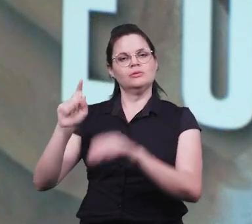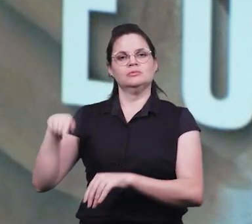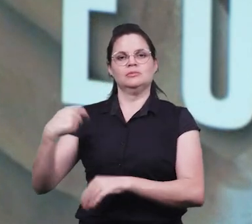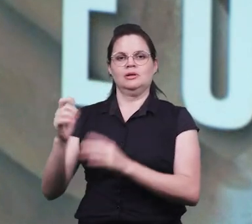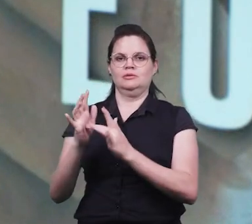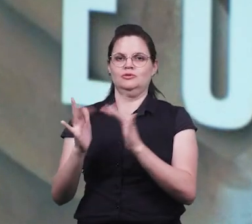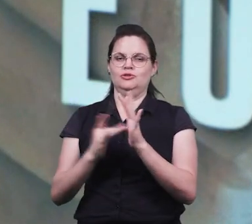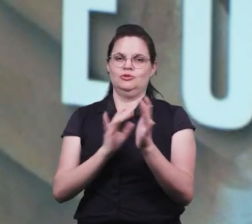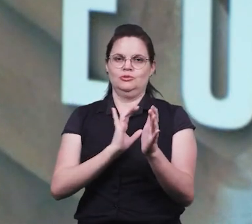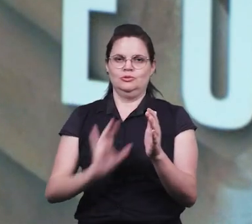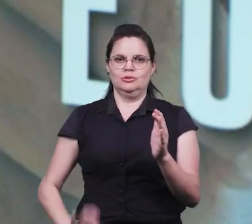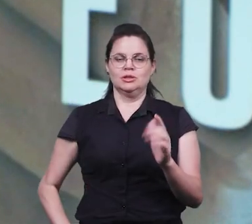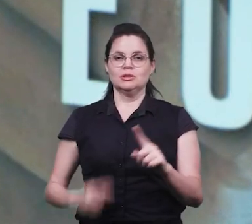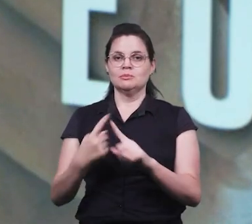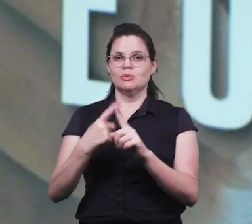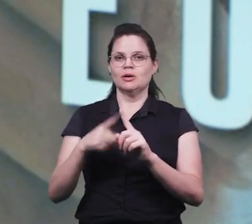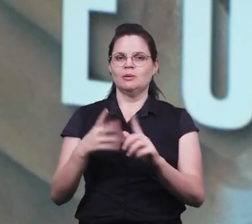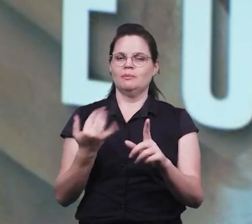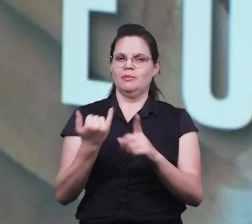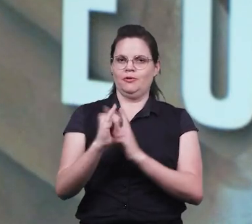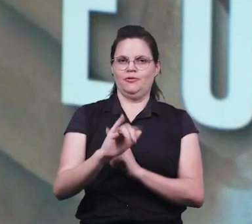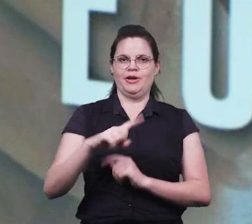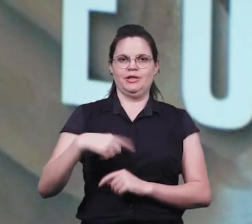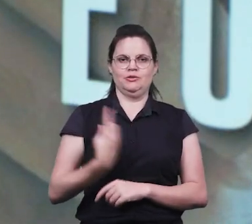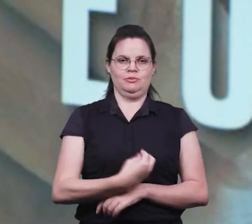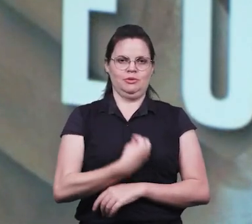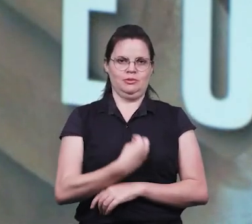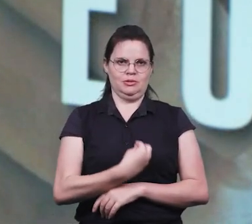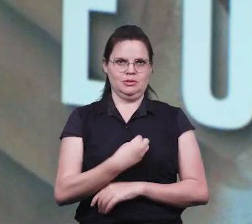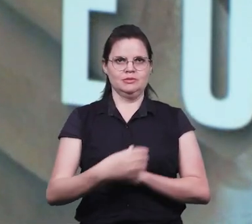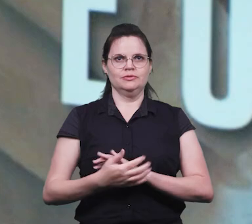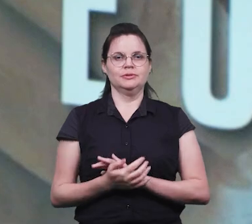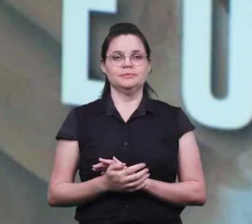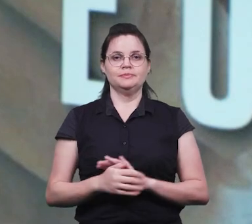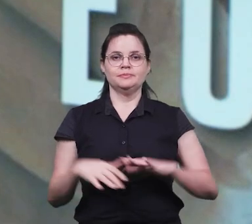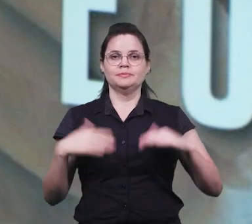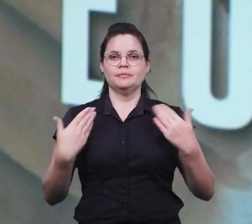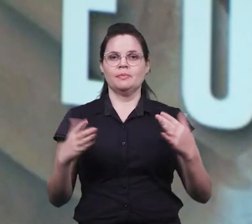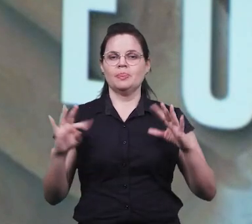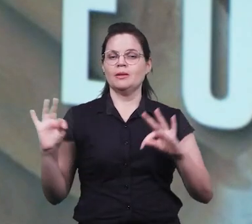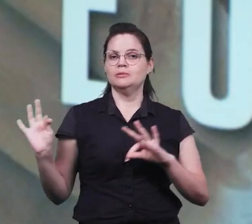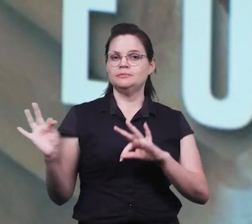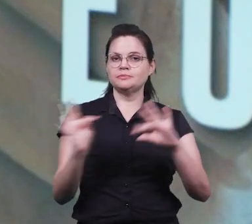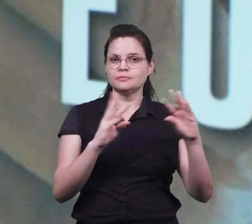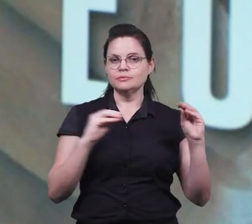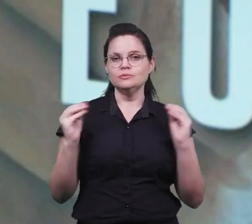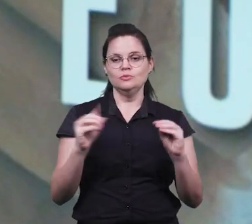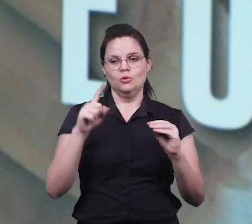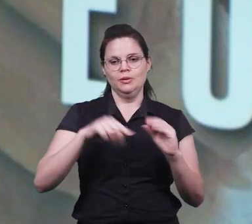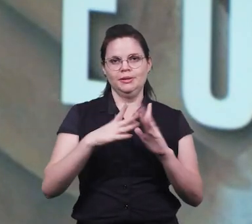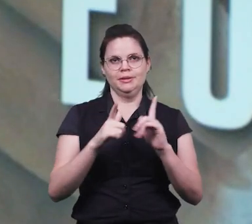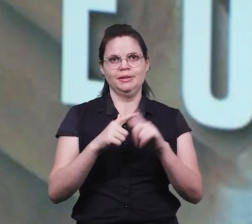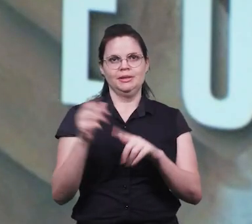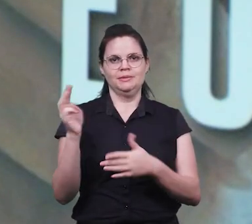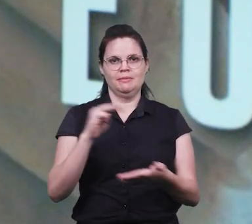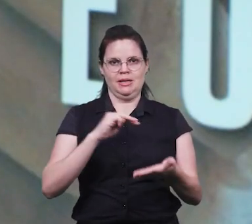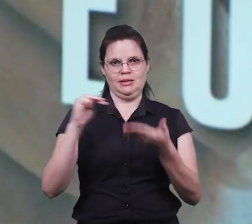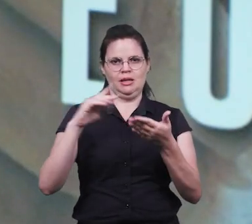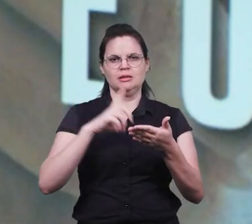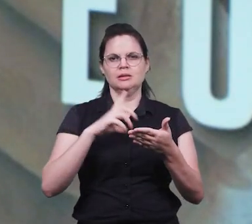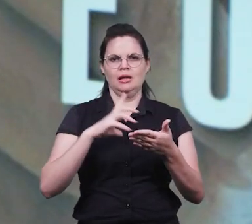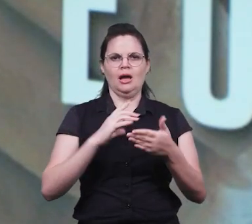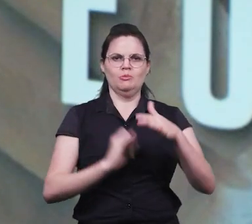plano profético de Deus para os nossos dias. Todavia, a Igreja Cristã Maranata, como instituição